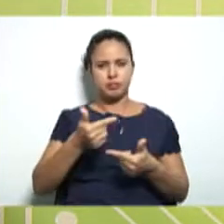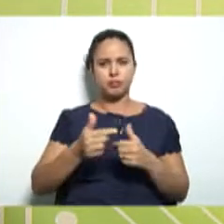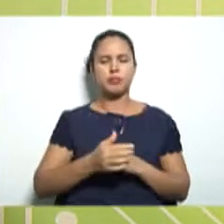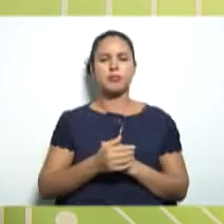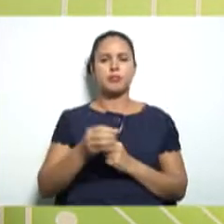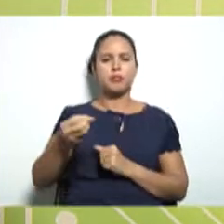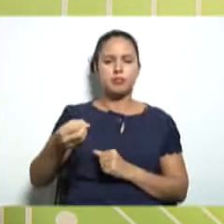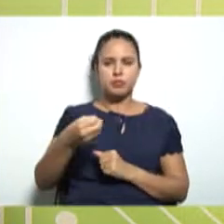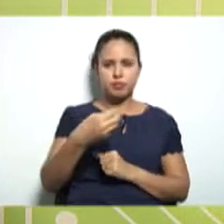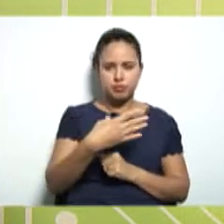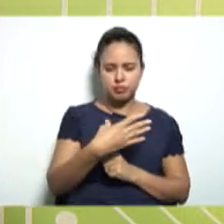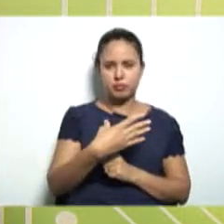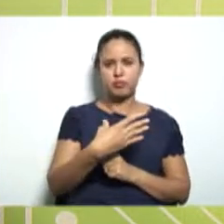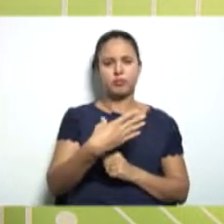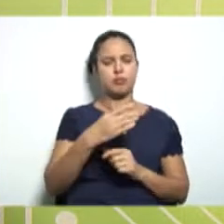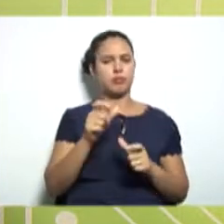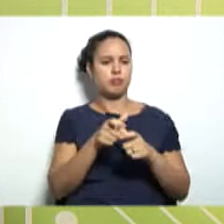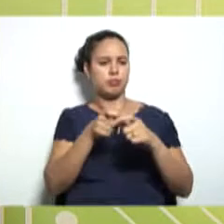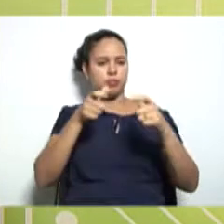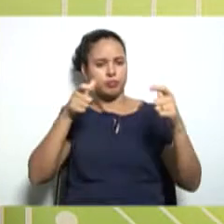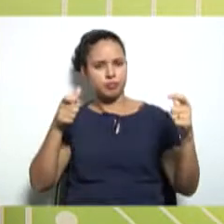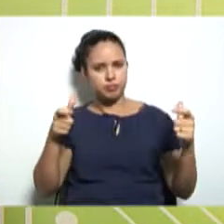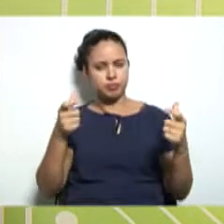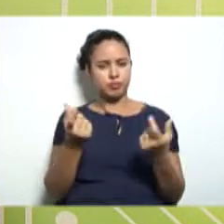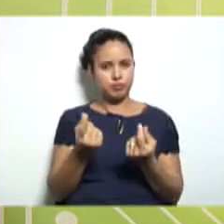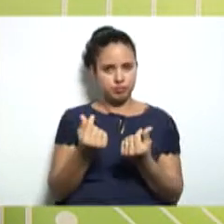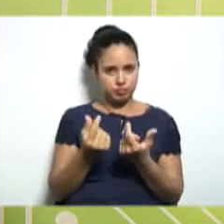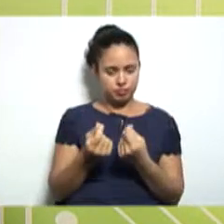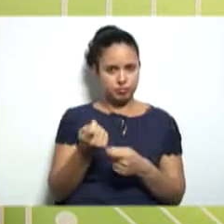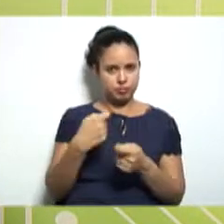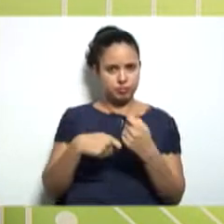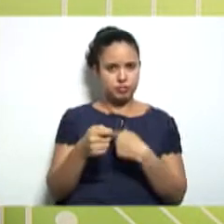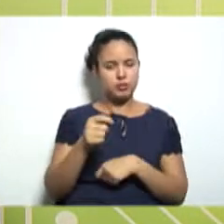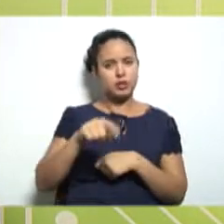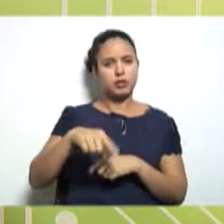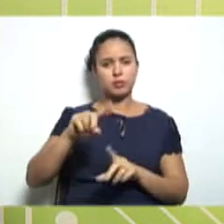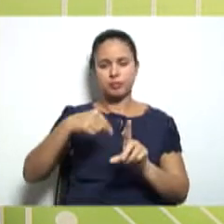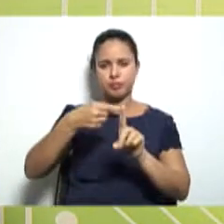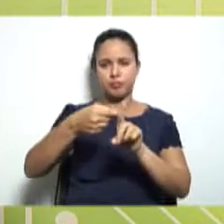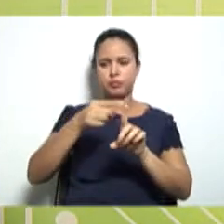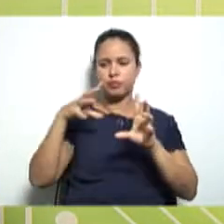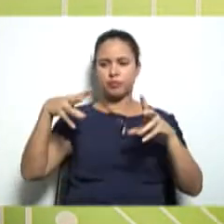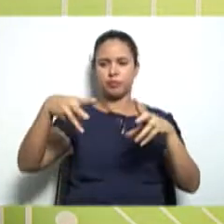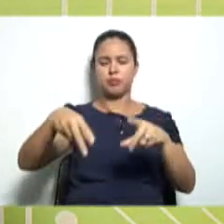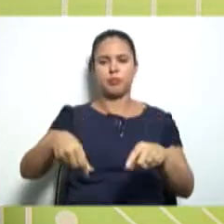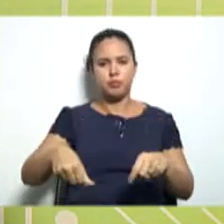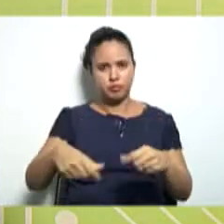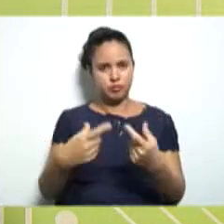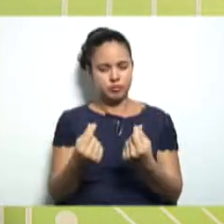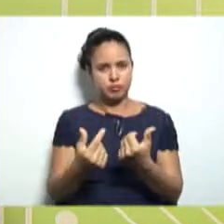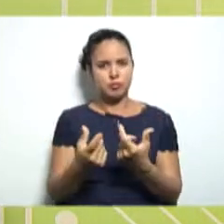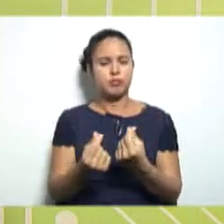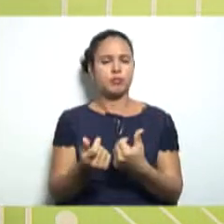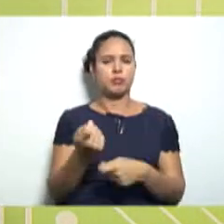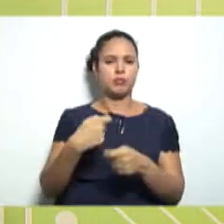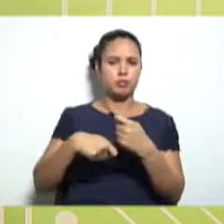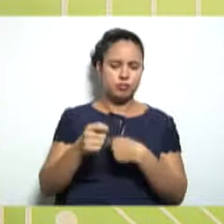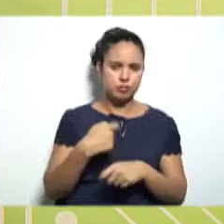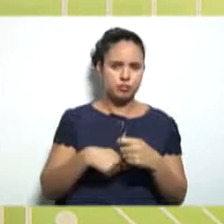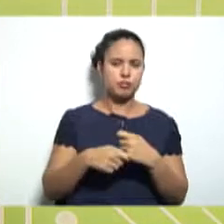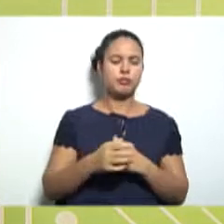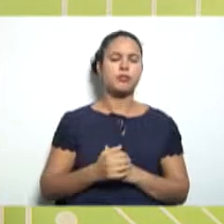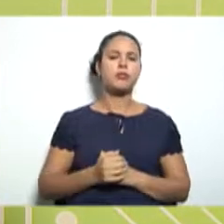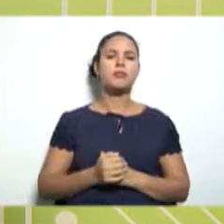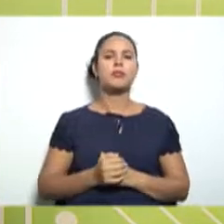nova produção, um crescimento da produção econômica, e isso é muito positivo para toda uma economia. Quando a gente consegue fazer essa